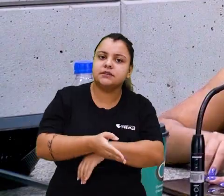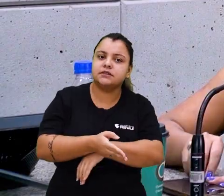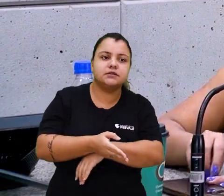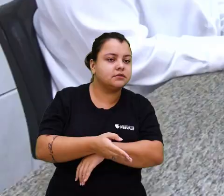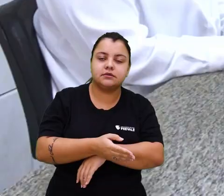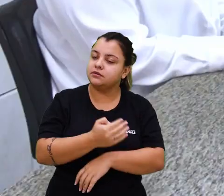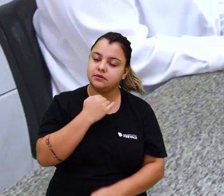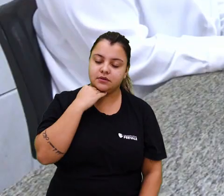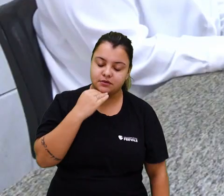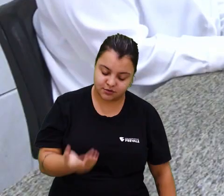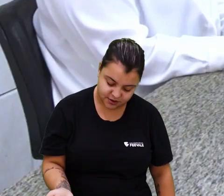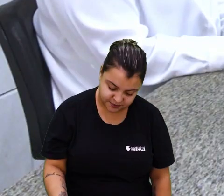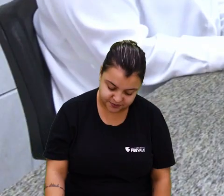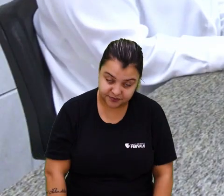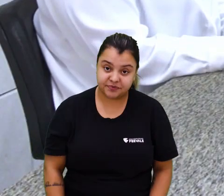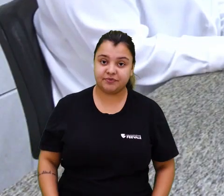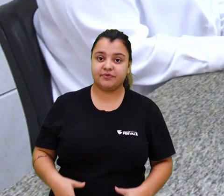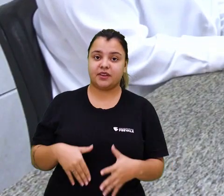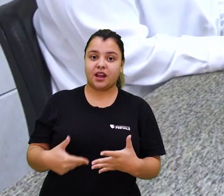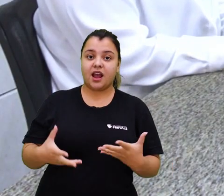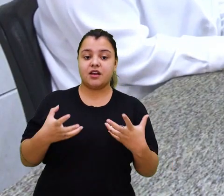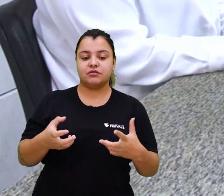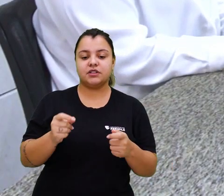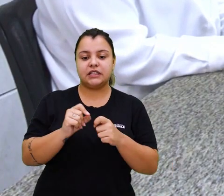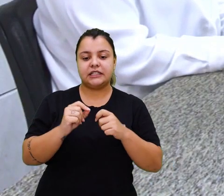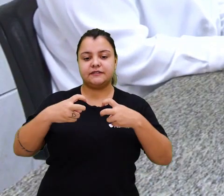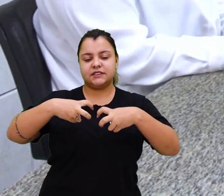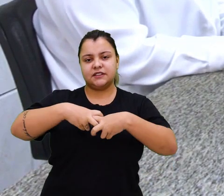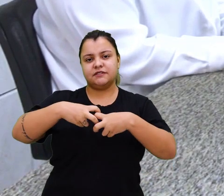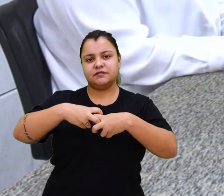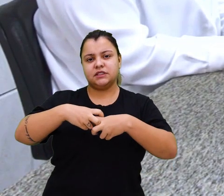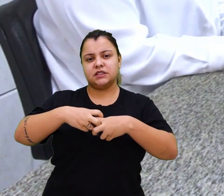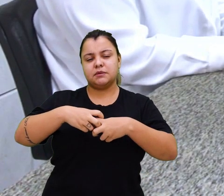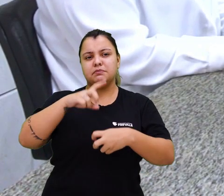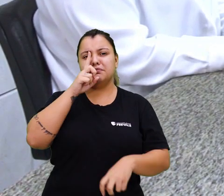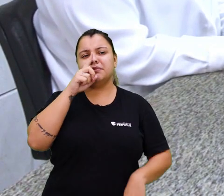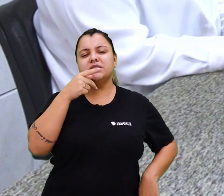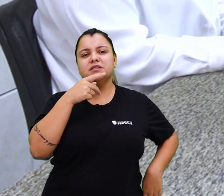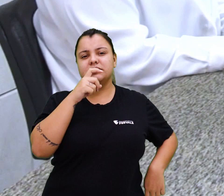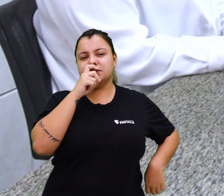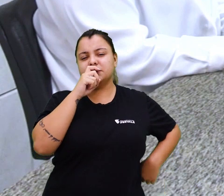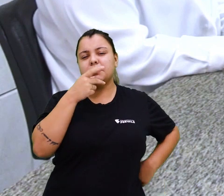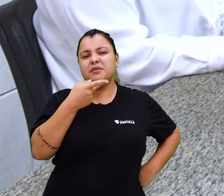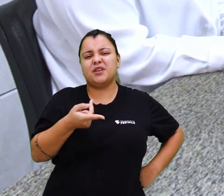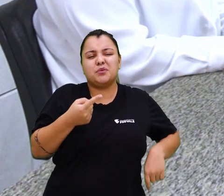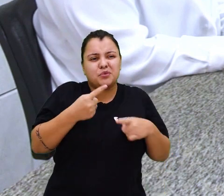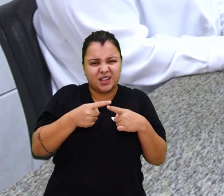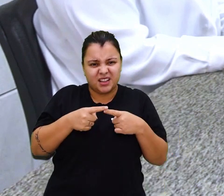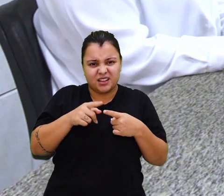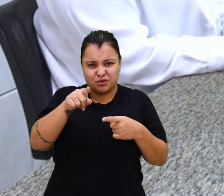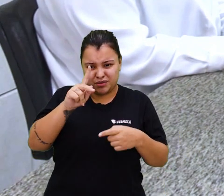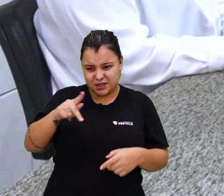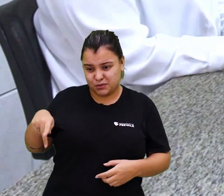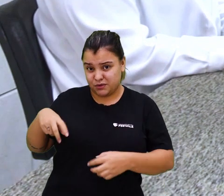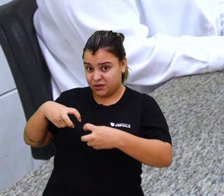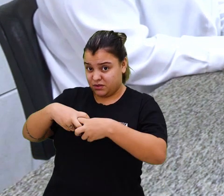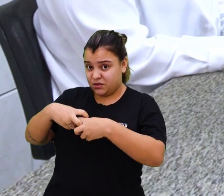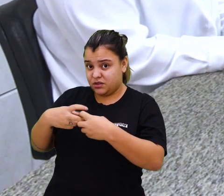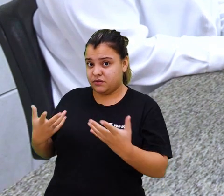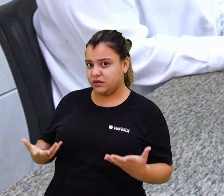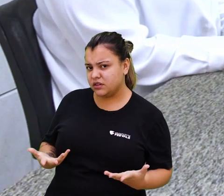ai E aí eu queria fazer física mas meus pai meu pai falou assim ahi Mas tu vai fazer física por qu tu vai ser professora de